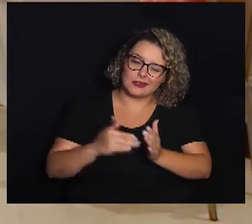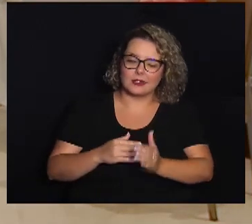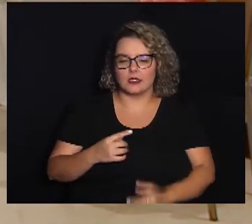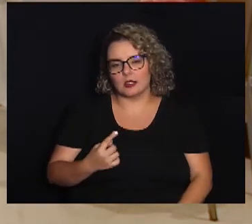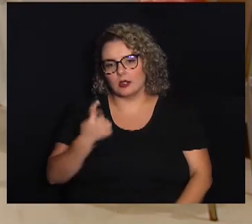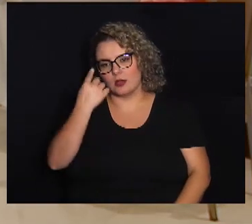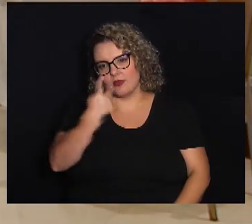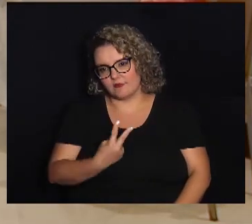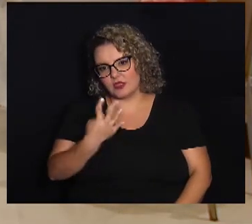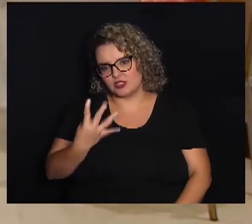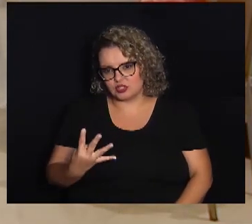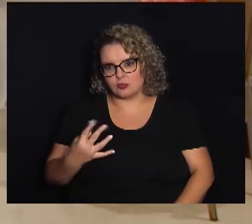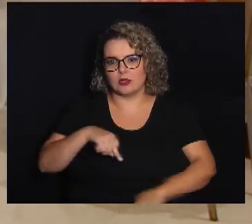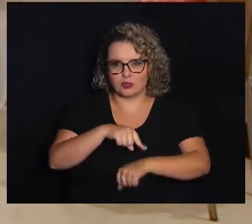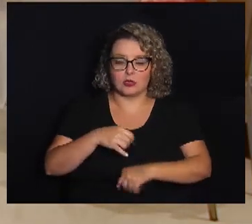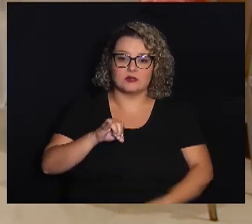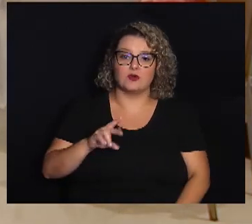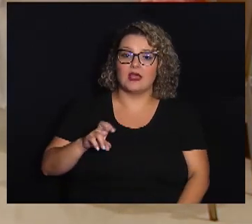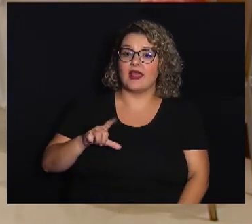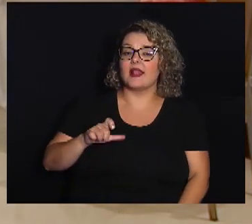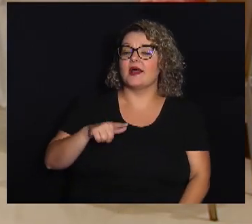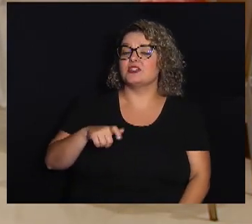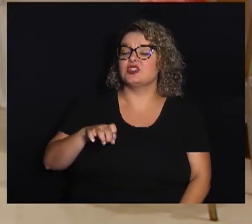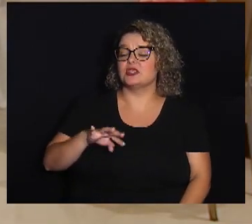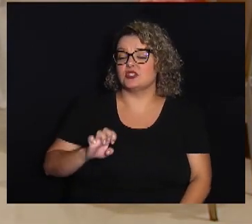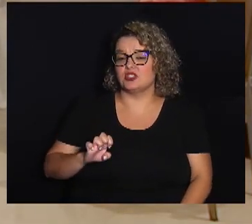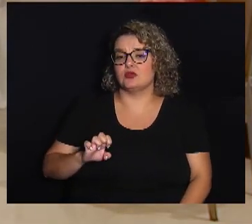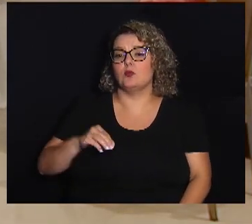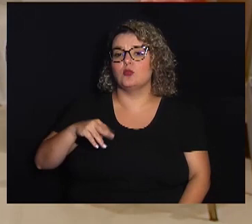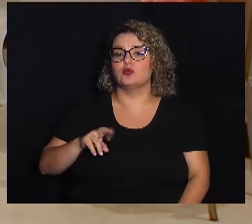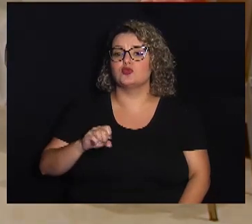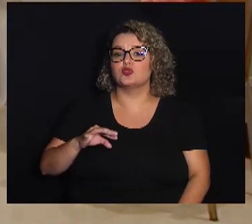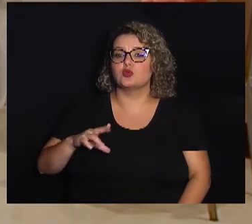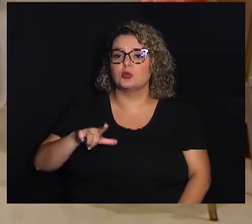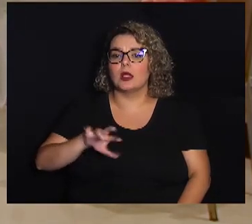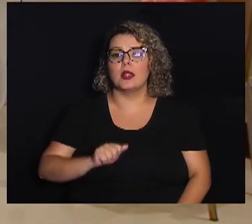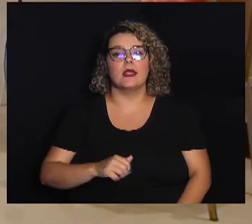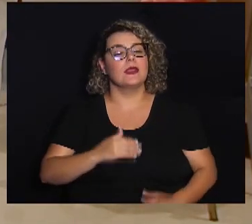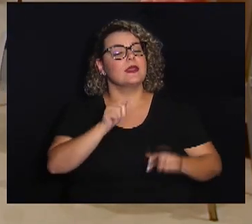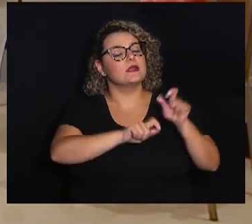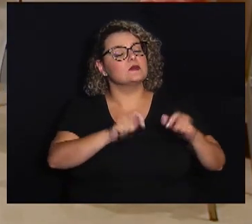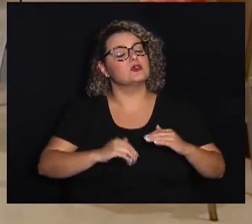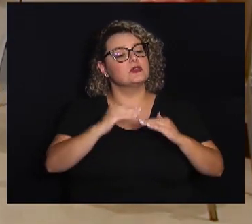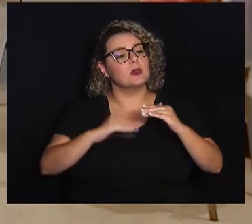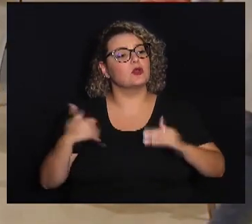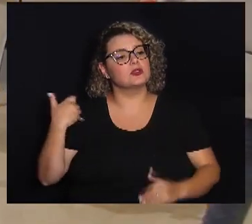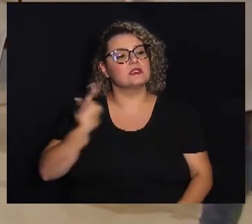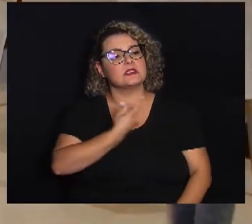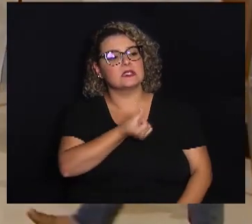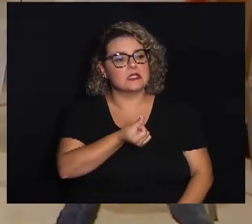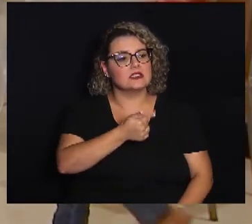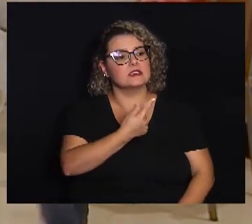se for relaxante muscular. Como faz as pessoas que são menores de idade, 16, 17 anos, elas podem doar sangue?